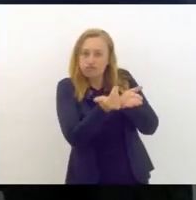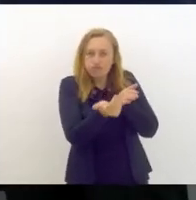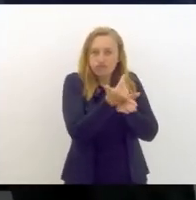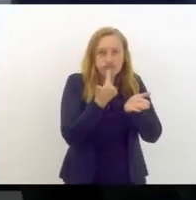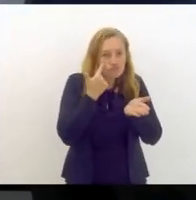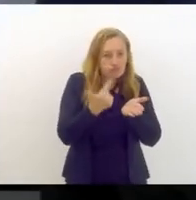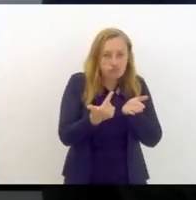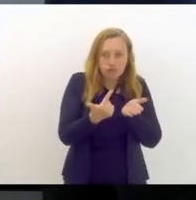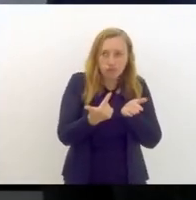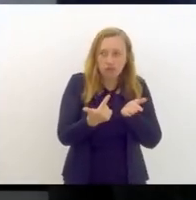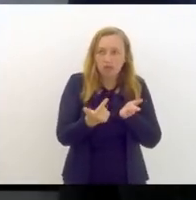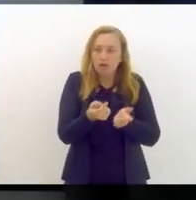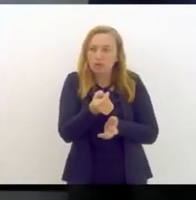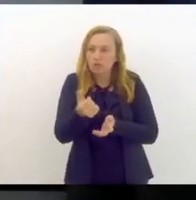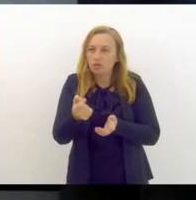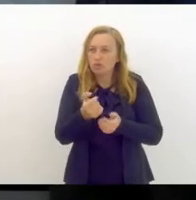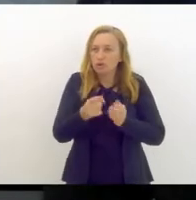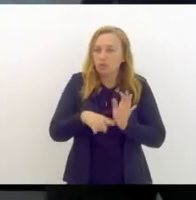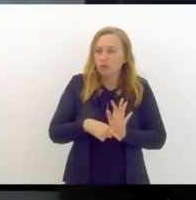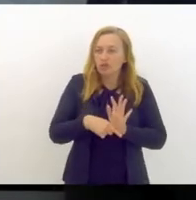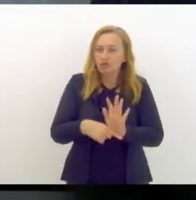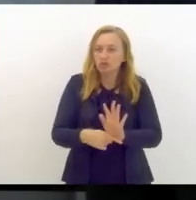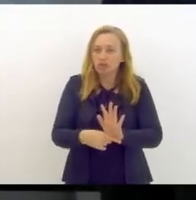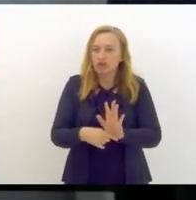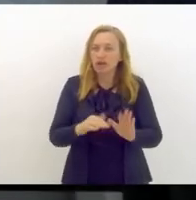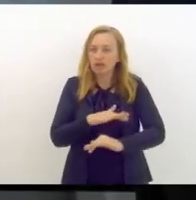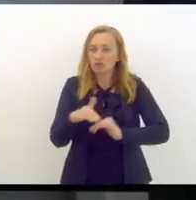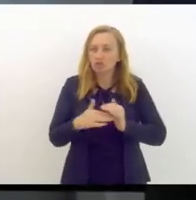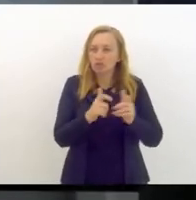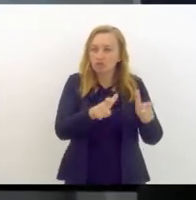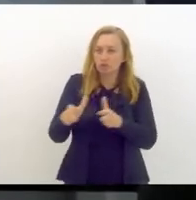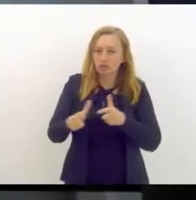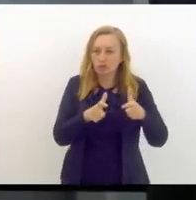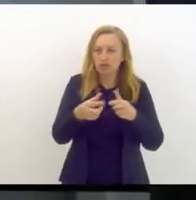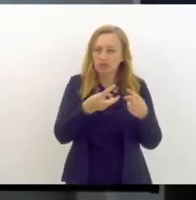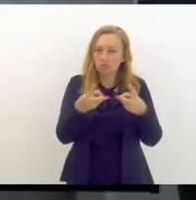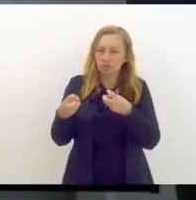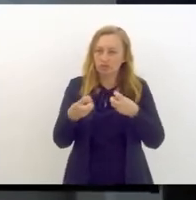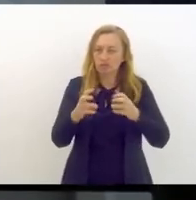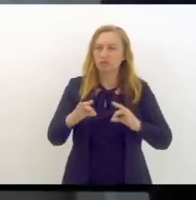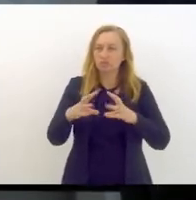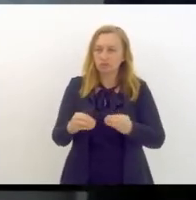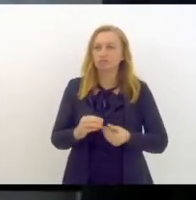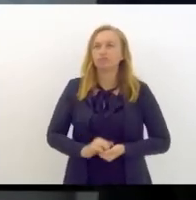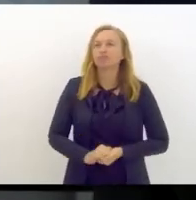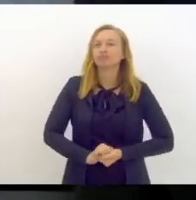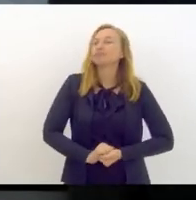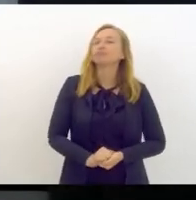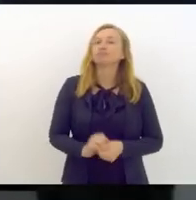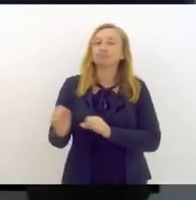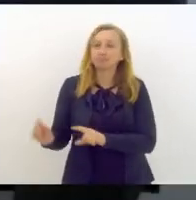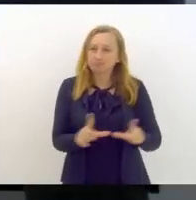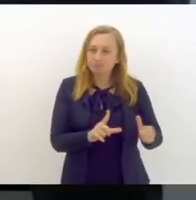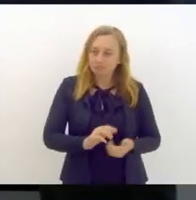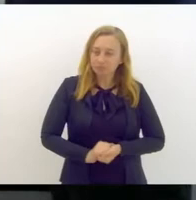região, nós somos pontos focais para atender esses alertas e verificar a ação de desmatamento. Pode passar.